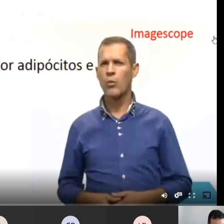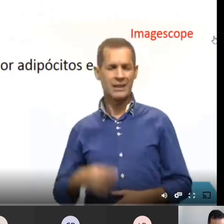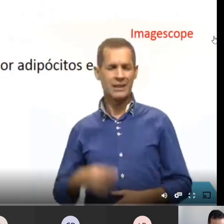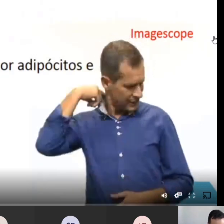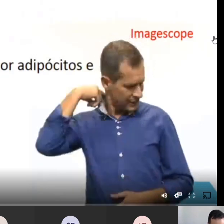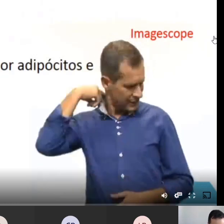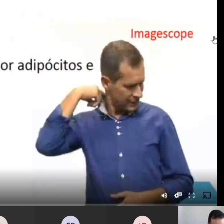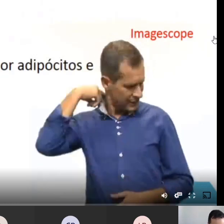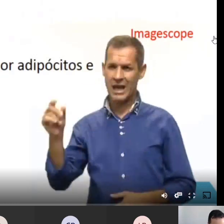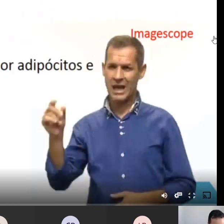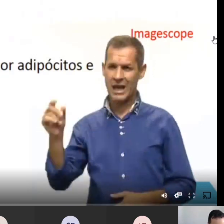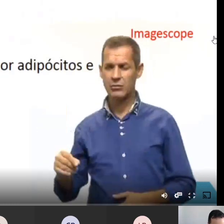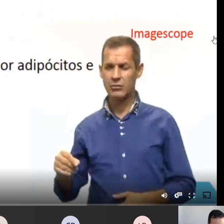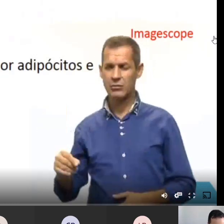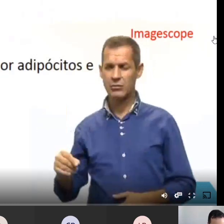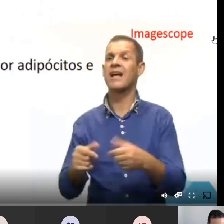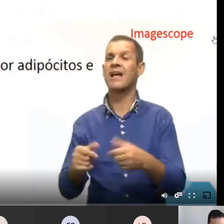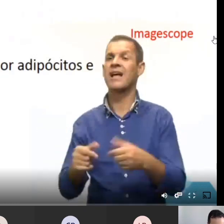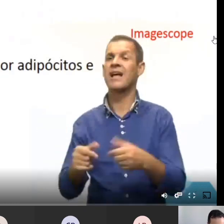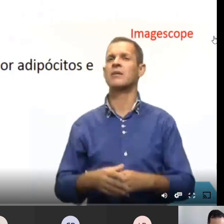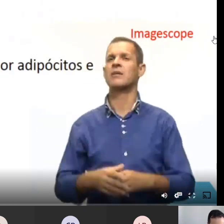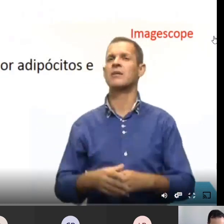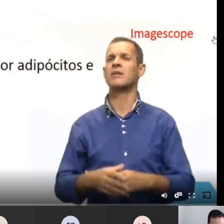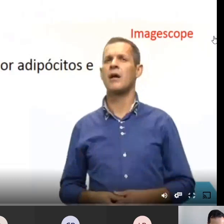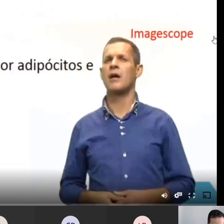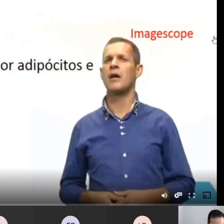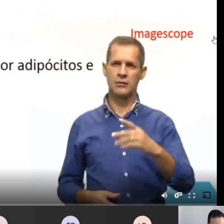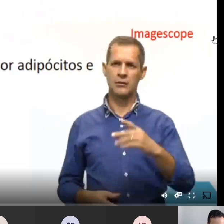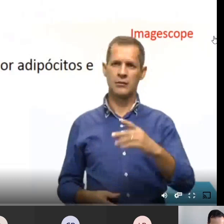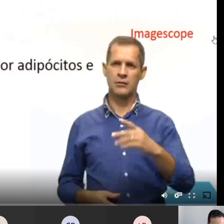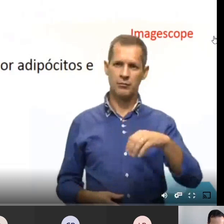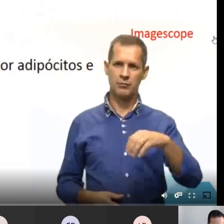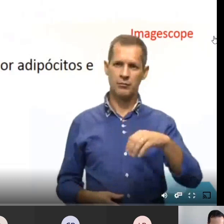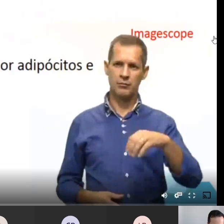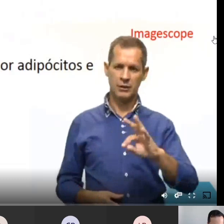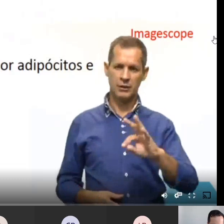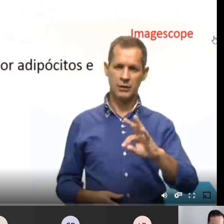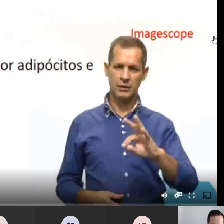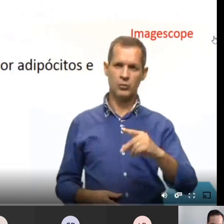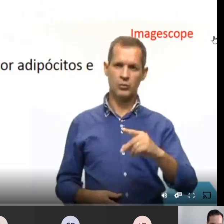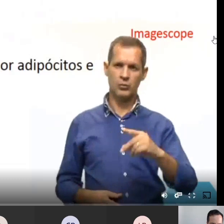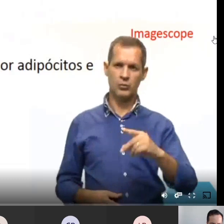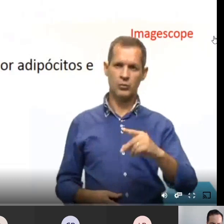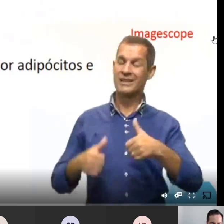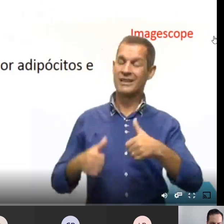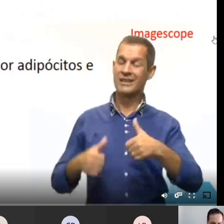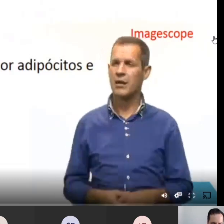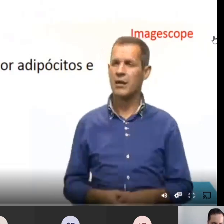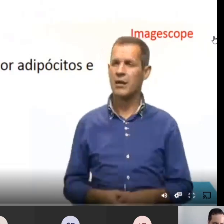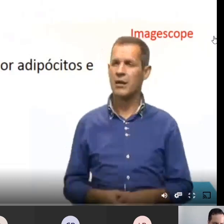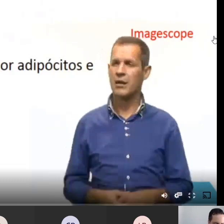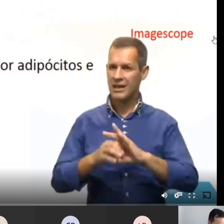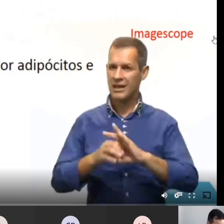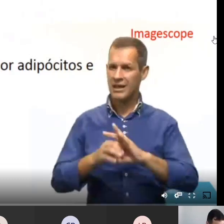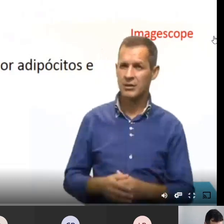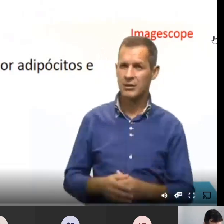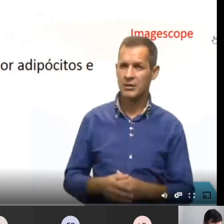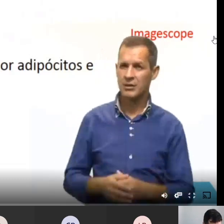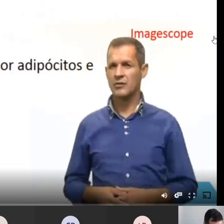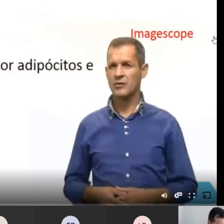medular, que está relacionado ao processo de hematopoese, que é aquele processo da produção dos